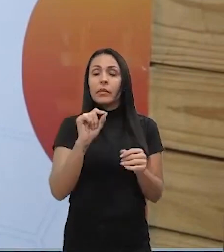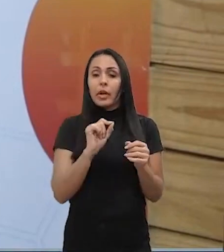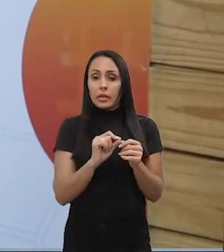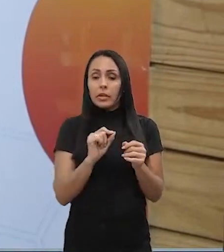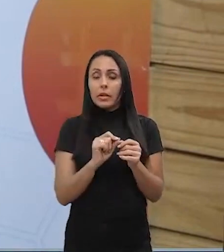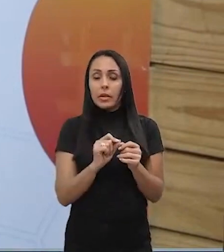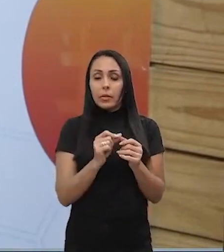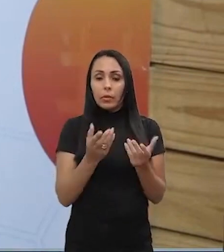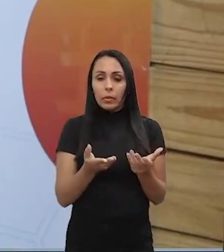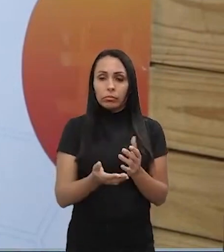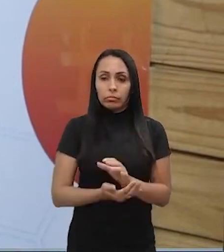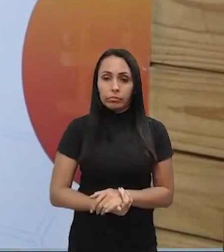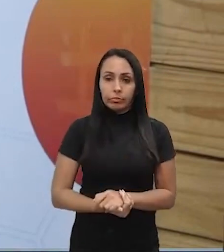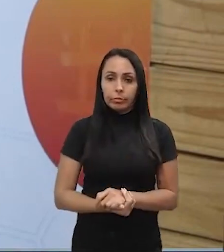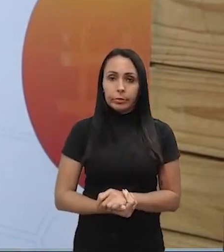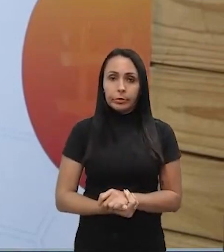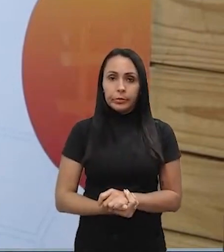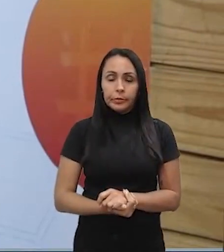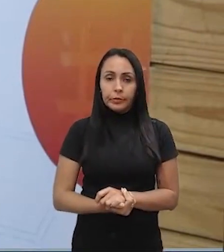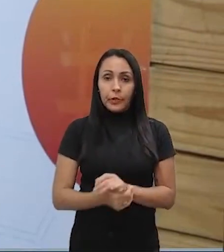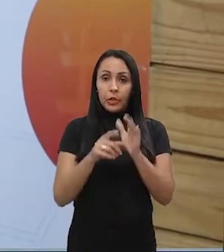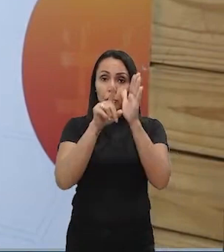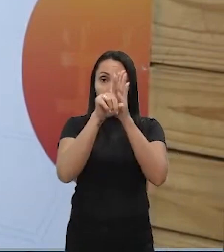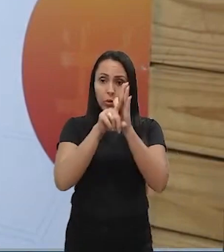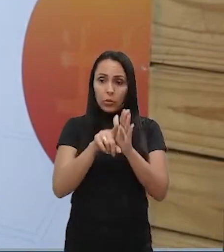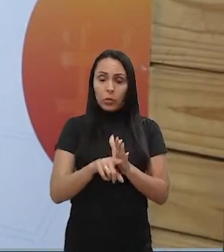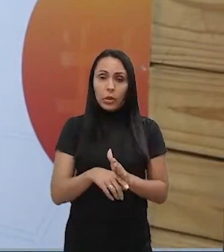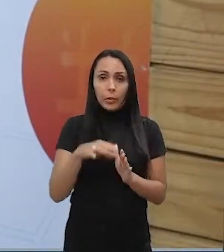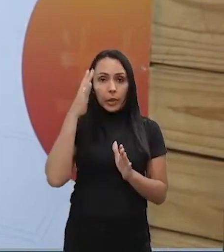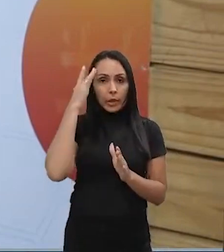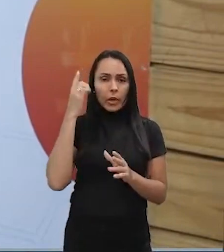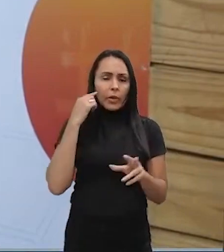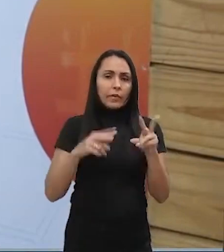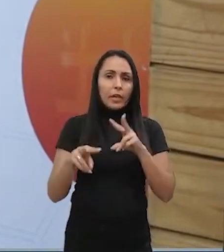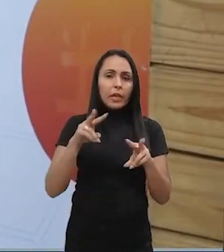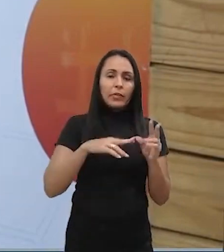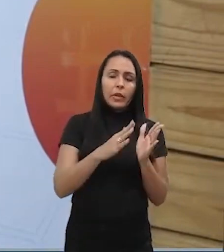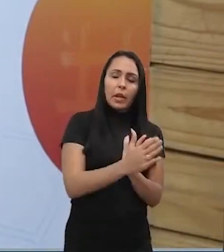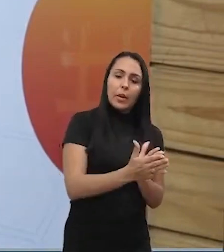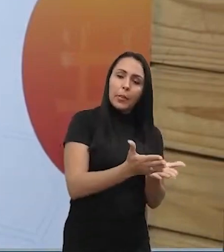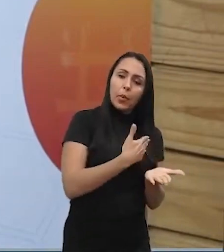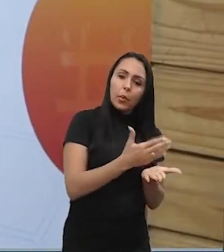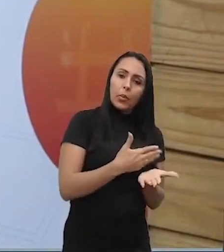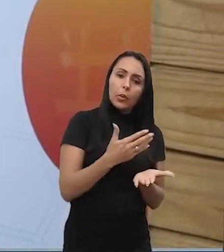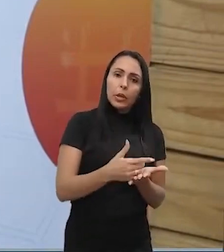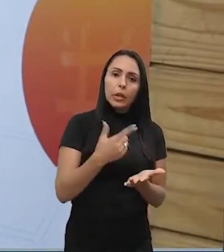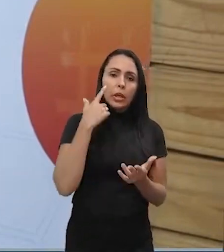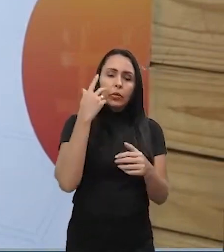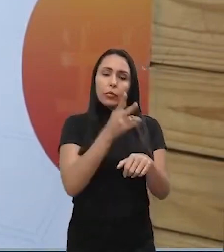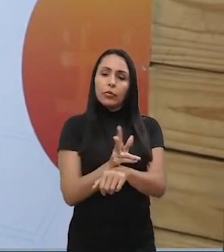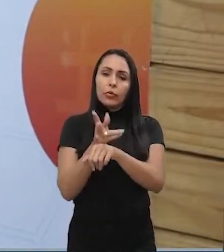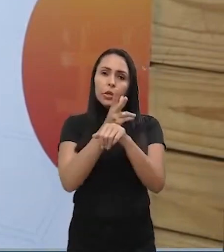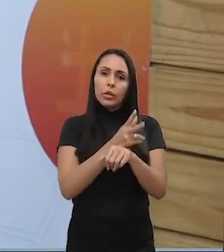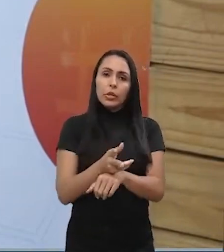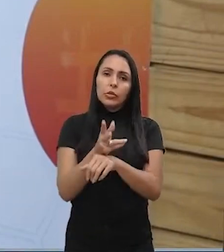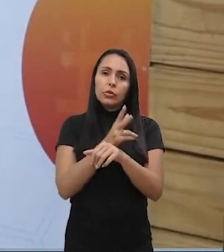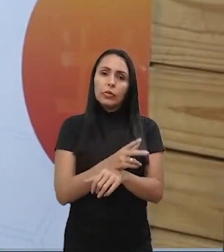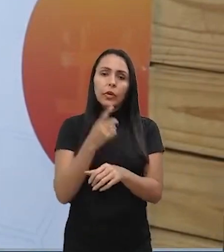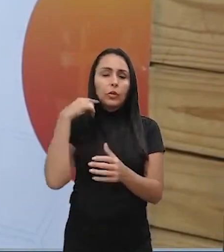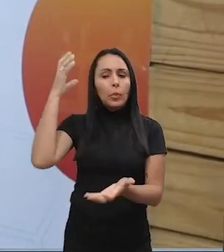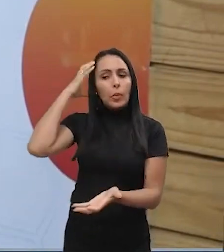fazerem as questões amanhã, verifiquem e-book, acessem os vídeos, vejam